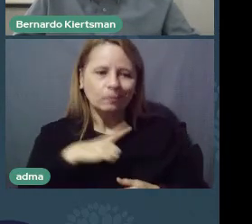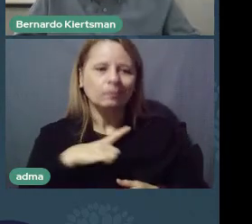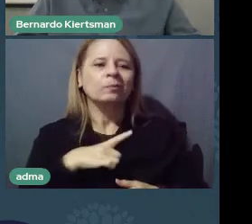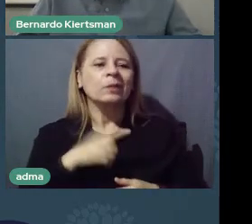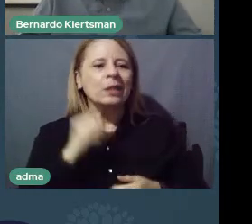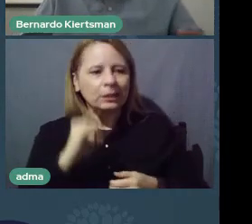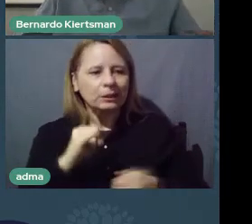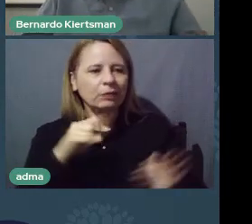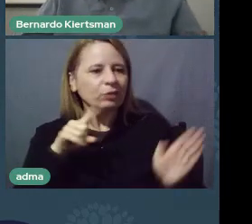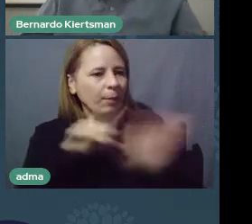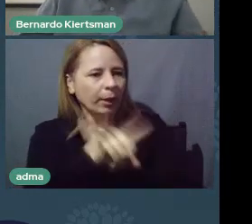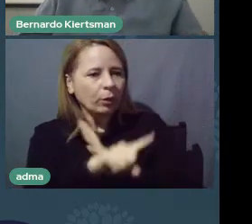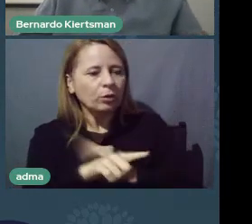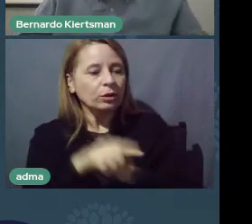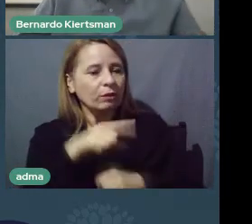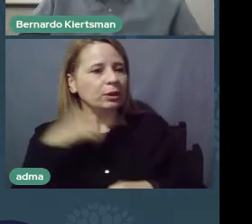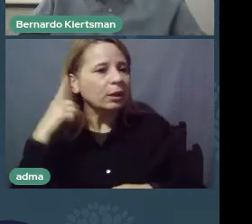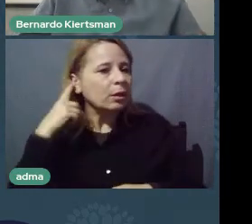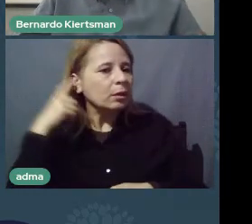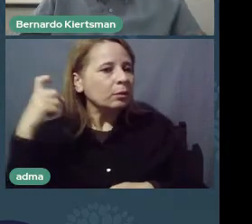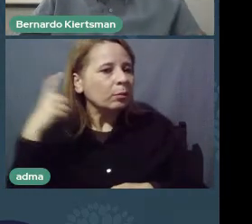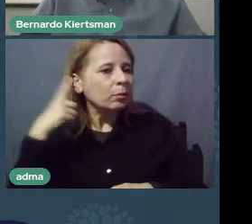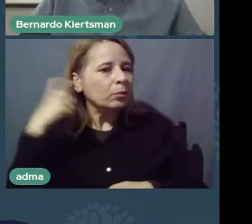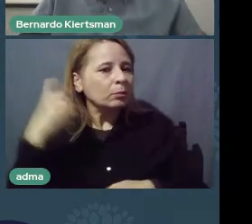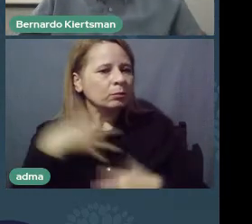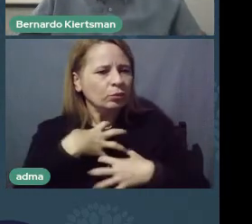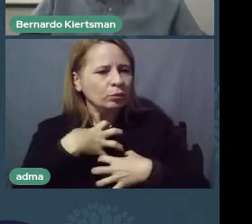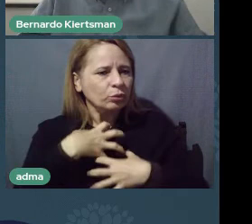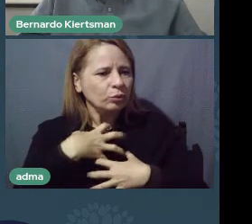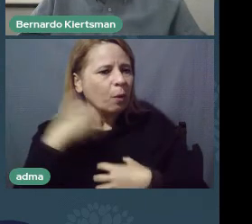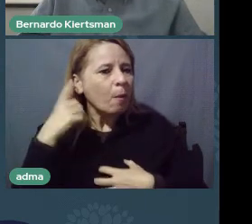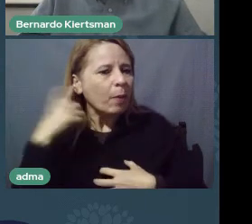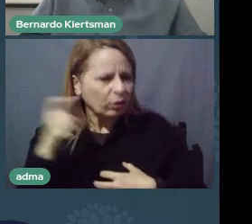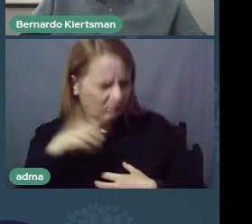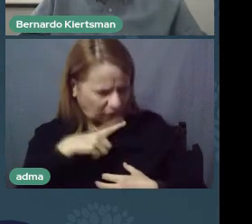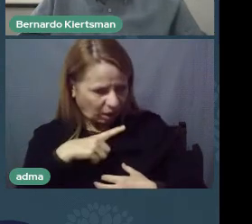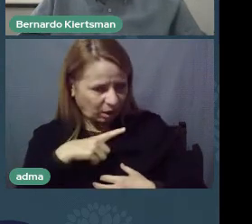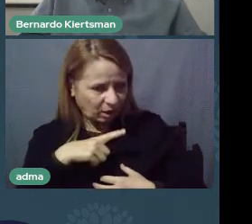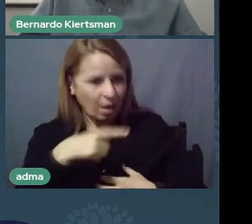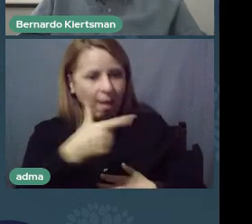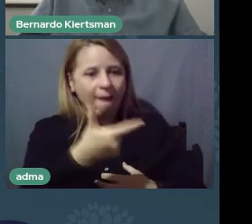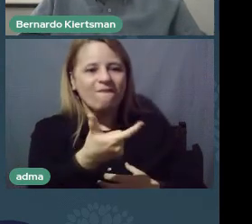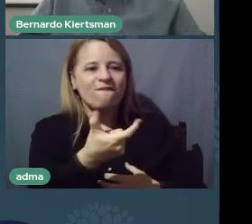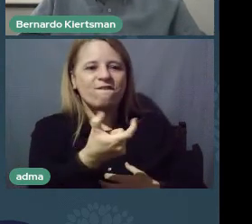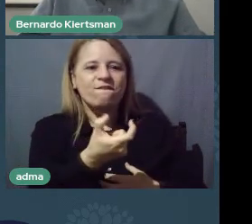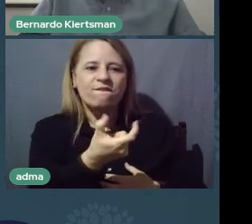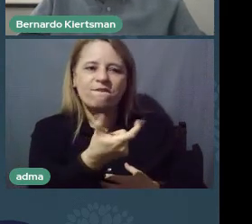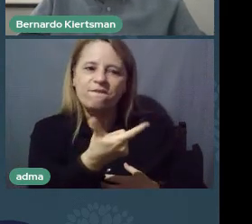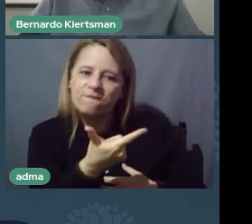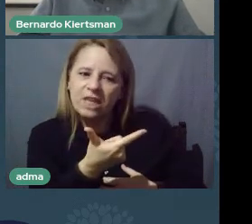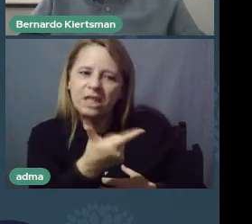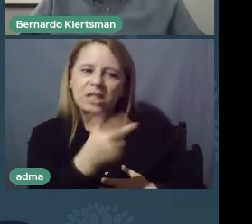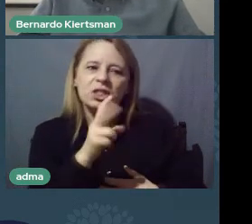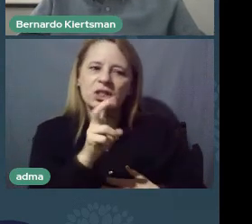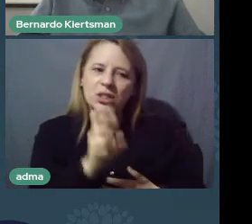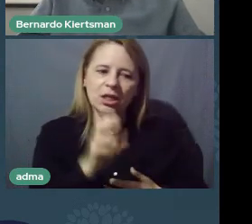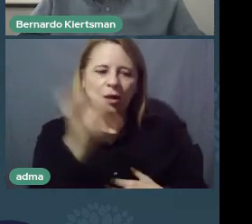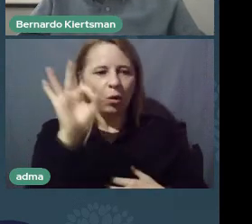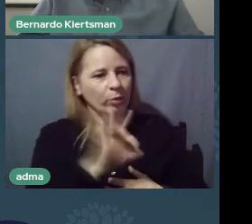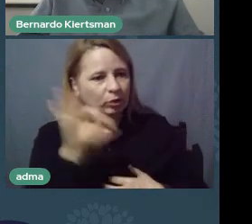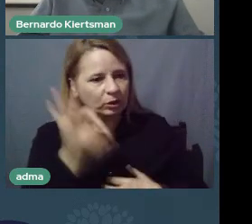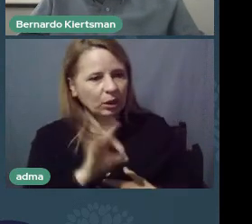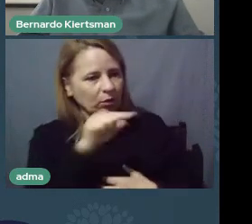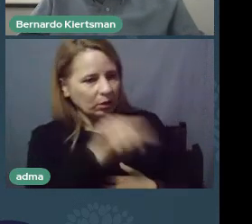você pergunta se você chiou nos últimos 12 meses, quase que 20%, 25% desses